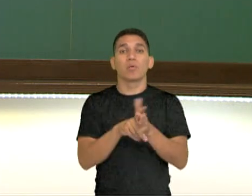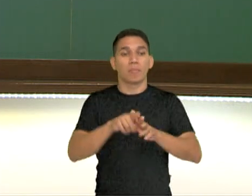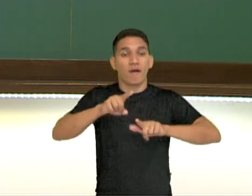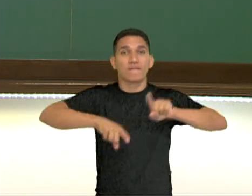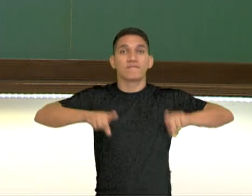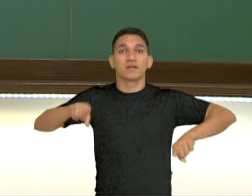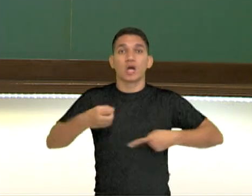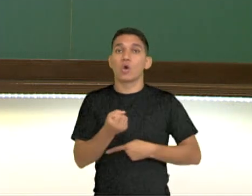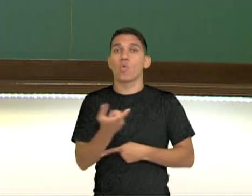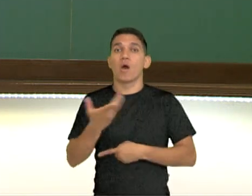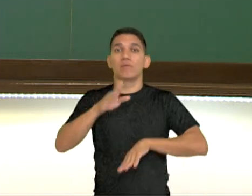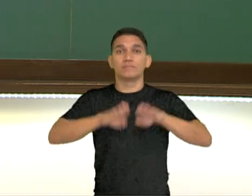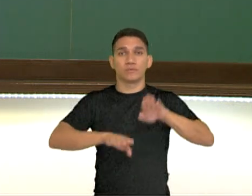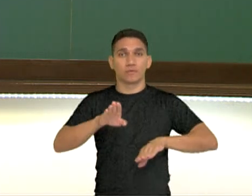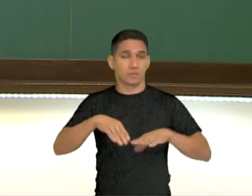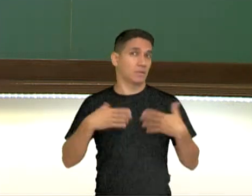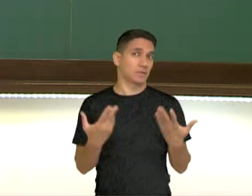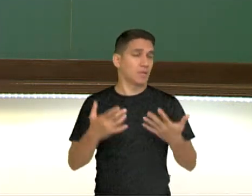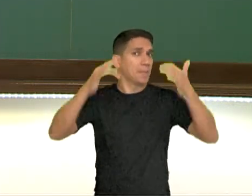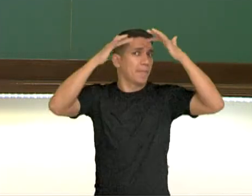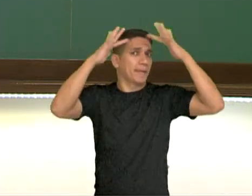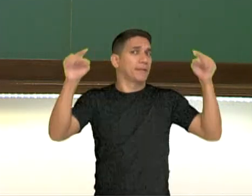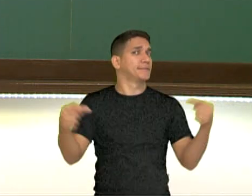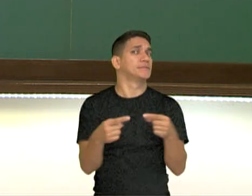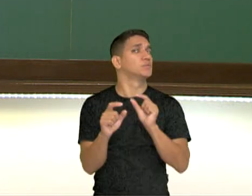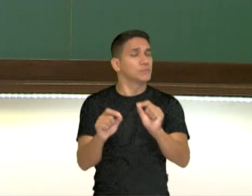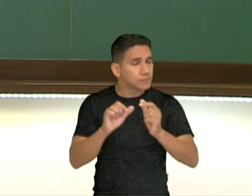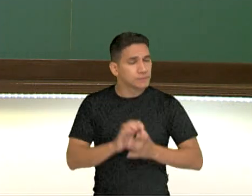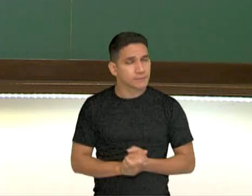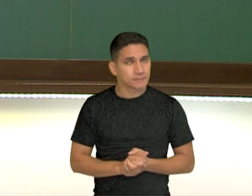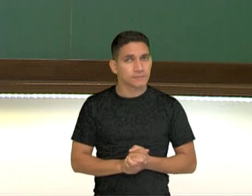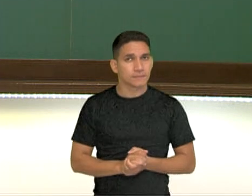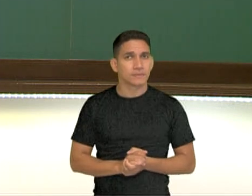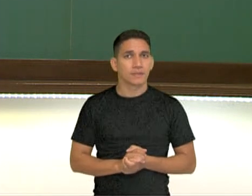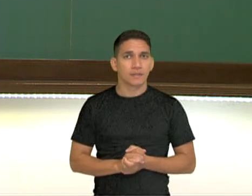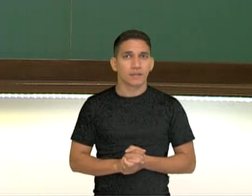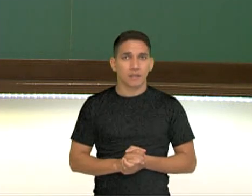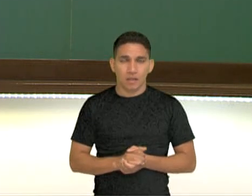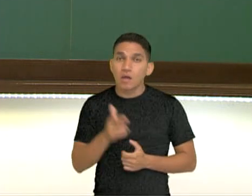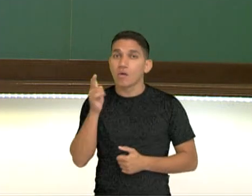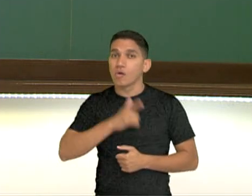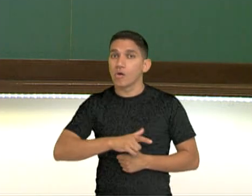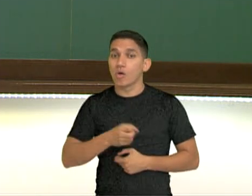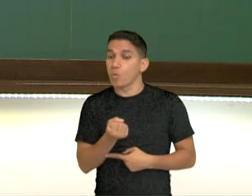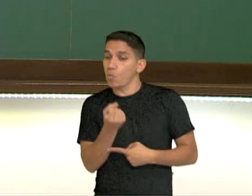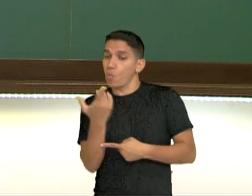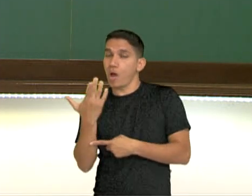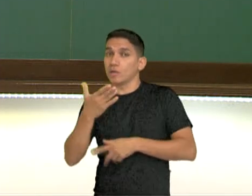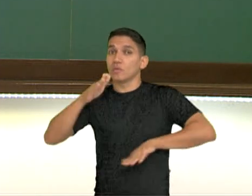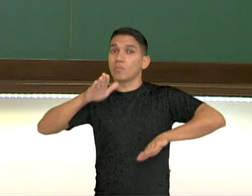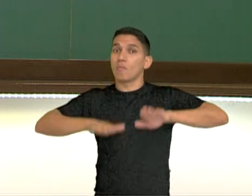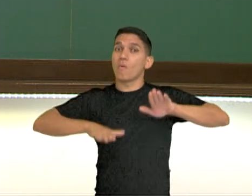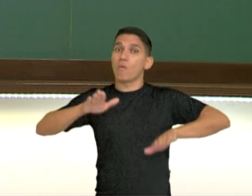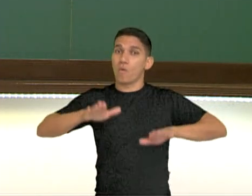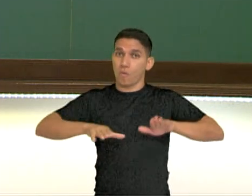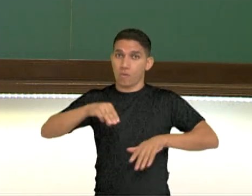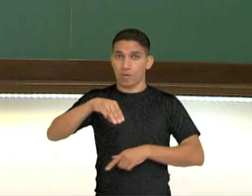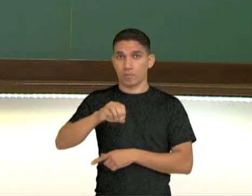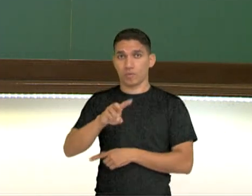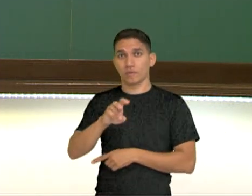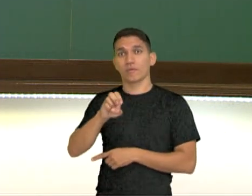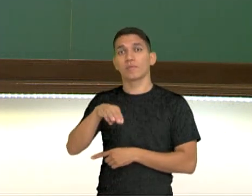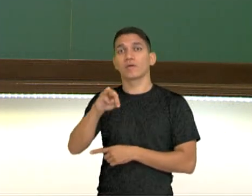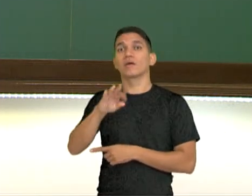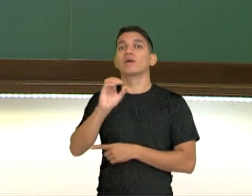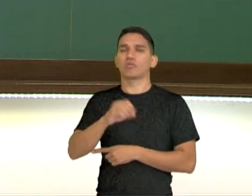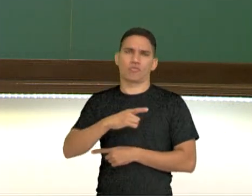da quantidade de movimento, é só você pensar que elas têm uma certa quantidade de movimento, certo? Elas vão sofrer uma